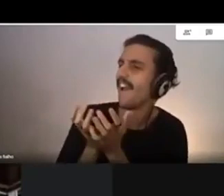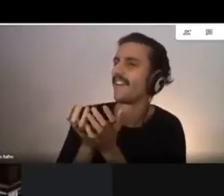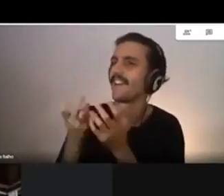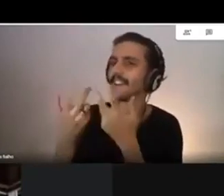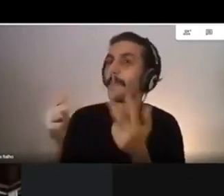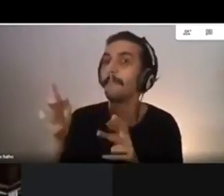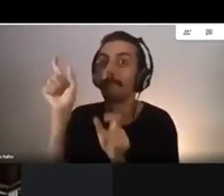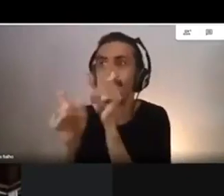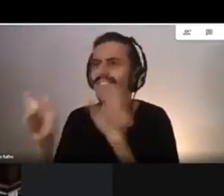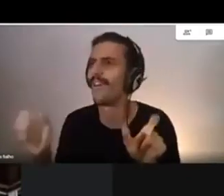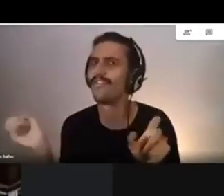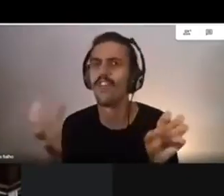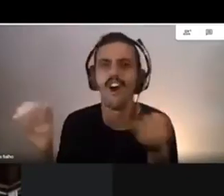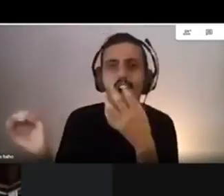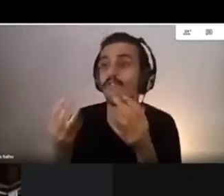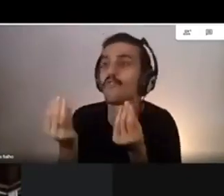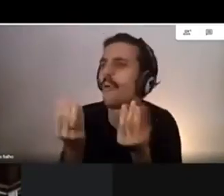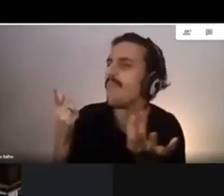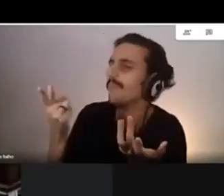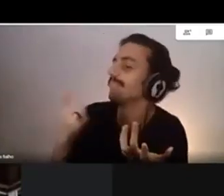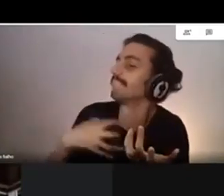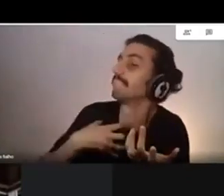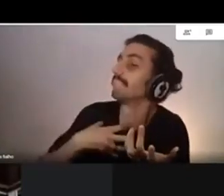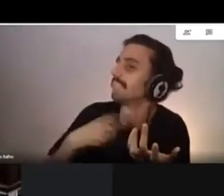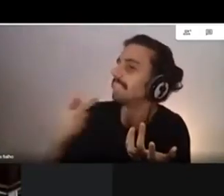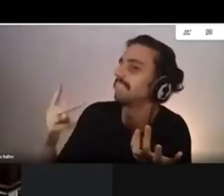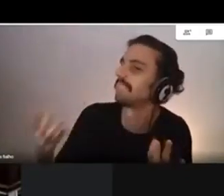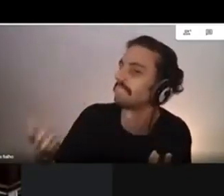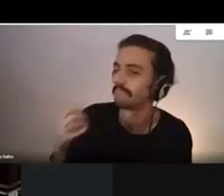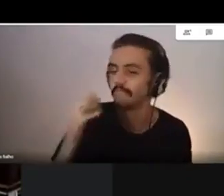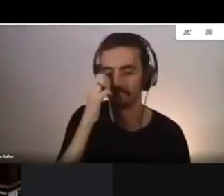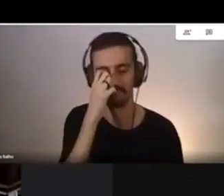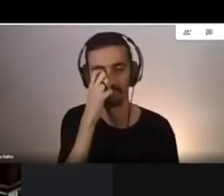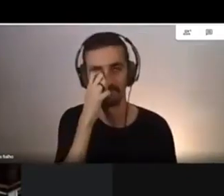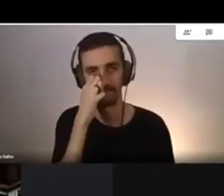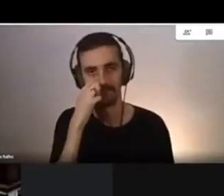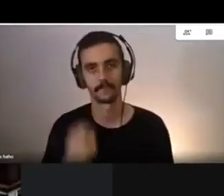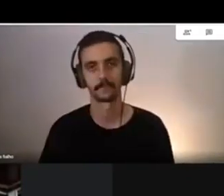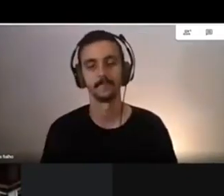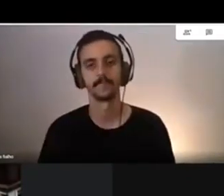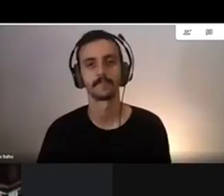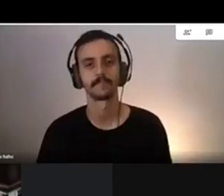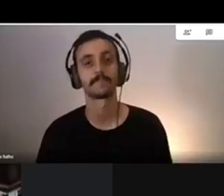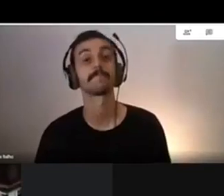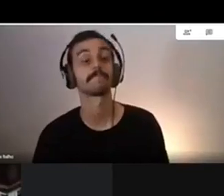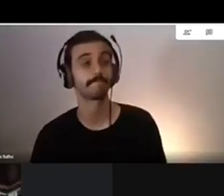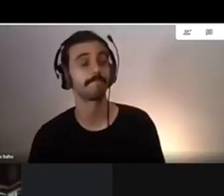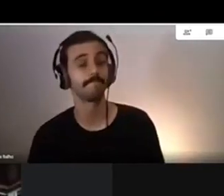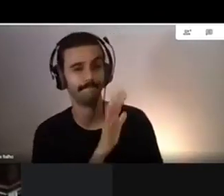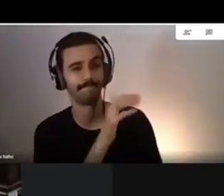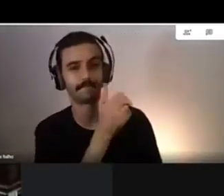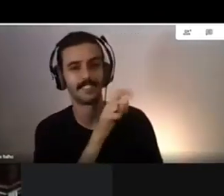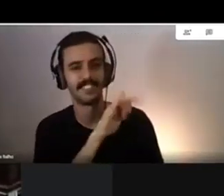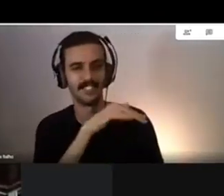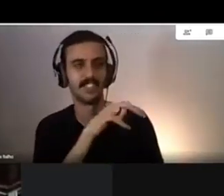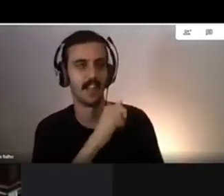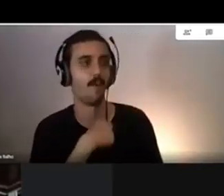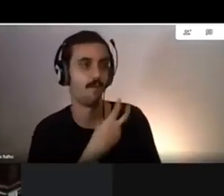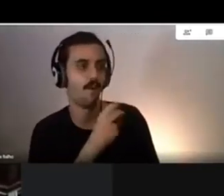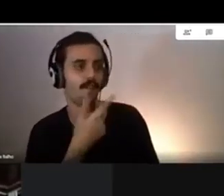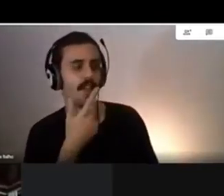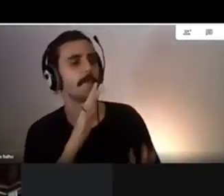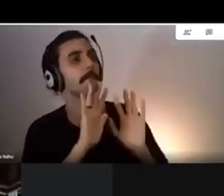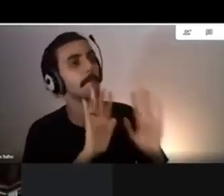iria conhecer. Sim. Eu acho que sobre o que tu falou, assim, Diana, antes de comentar um pouquinho a